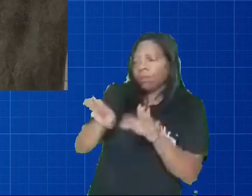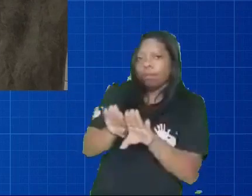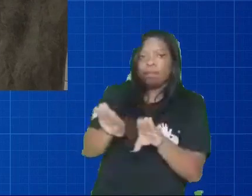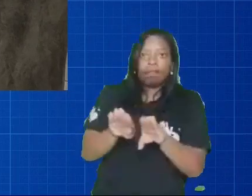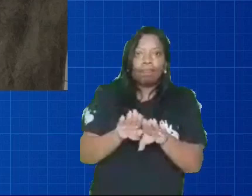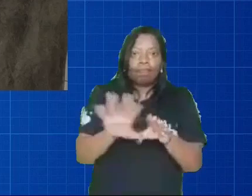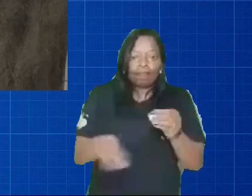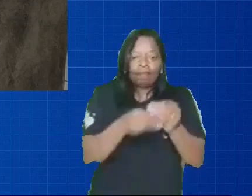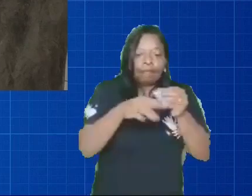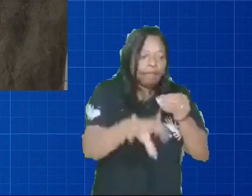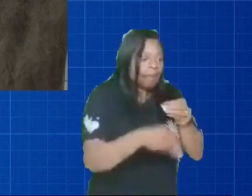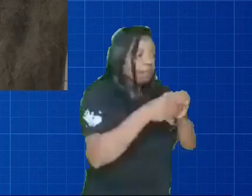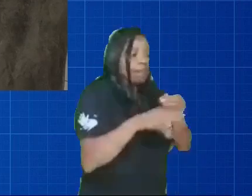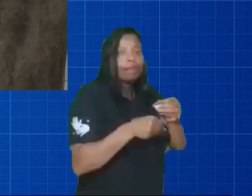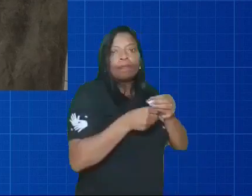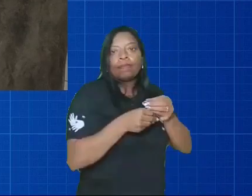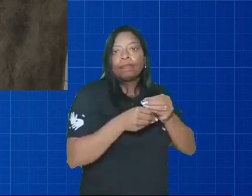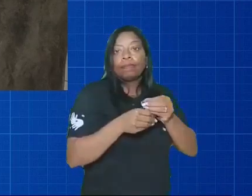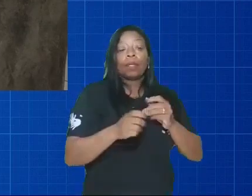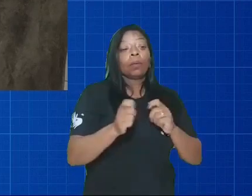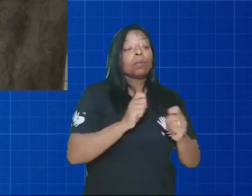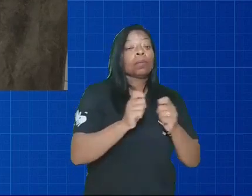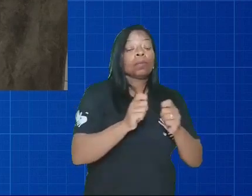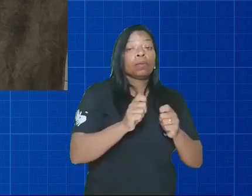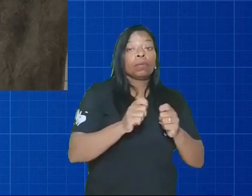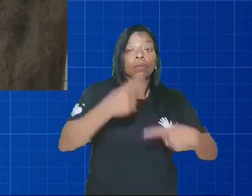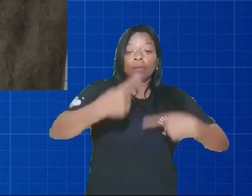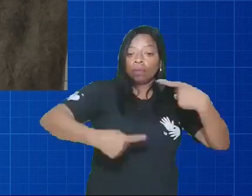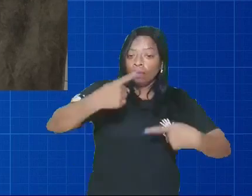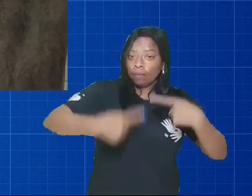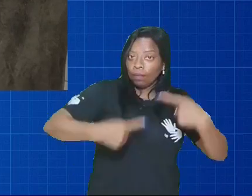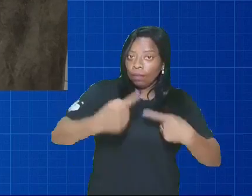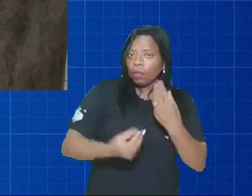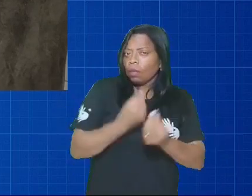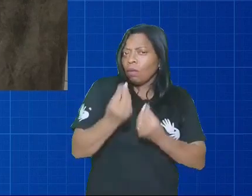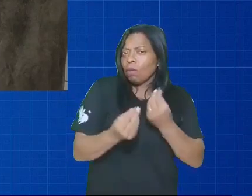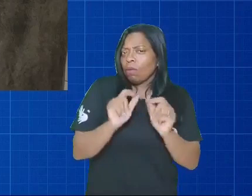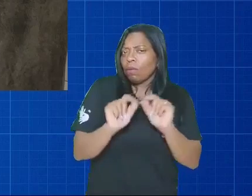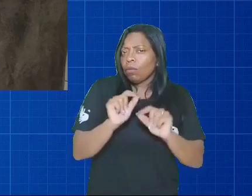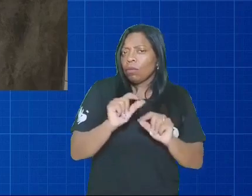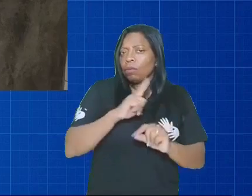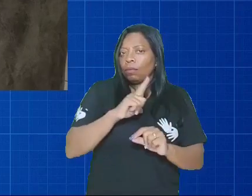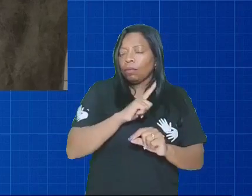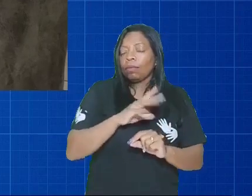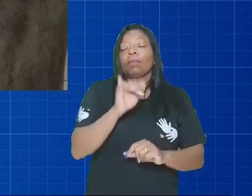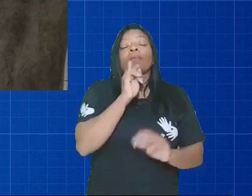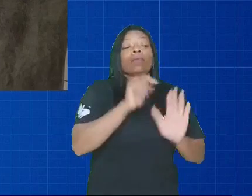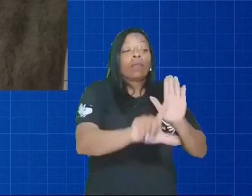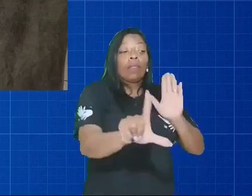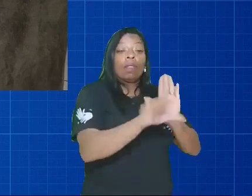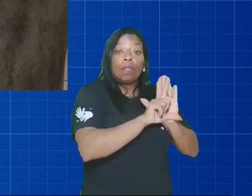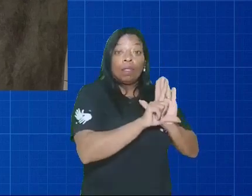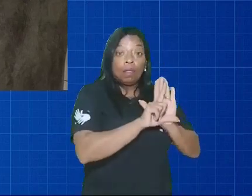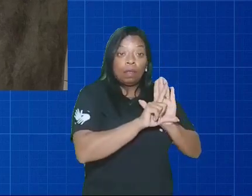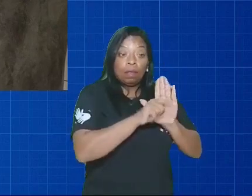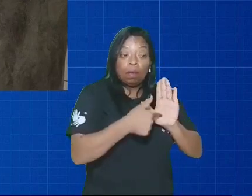regionais. E quando a gente fala do monitoramento de uma política pública, a gente está falando assim, o que a lei instituiu,